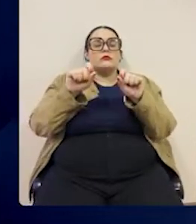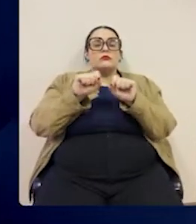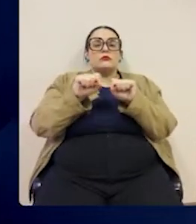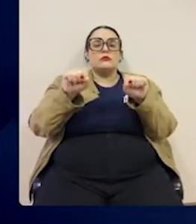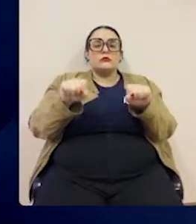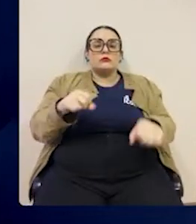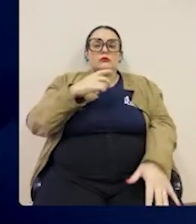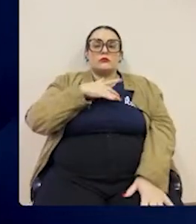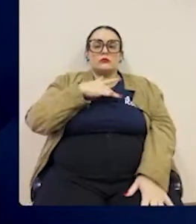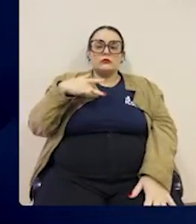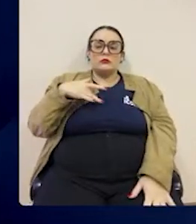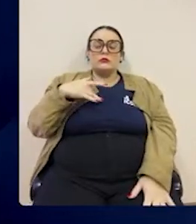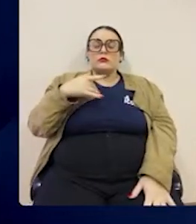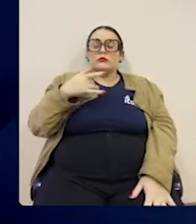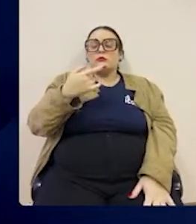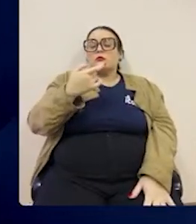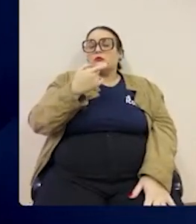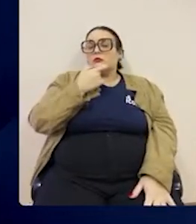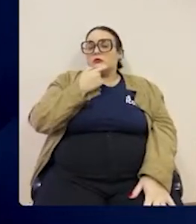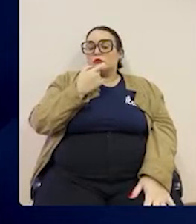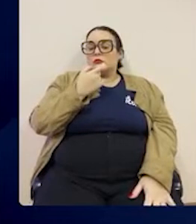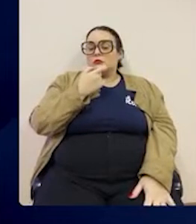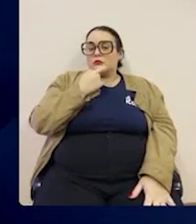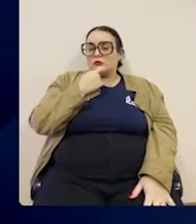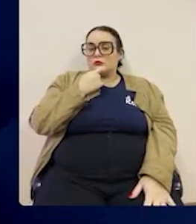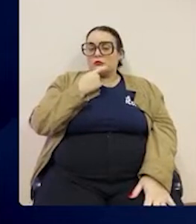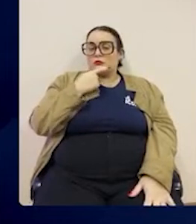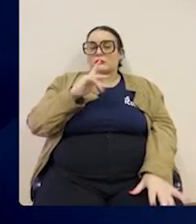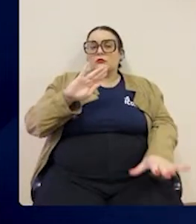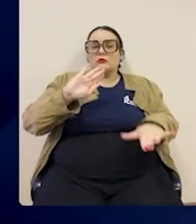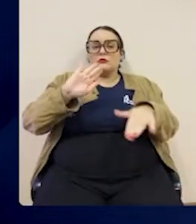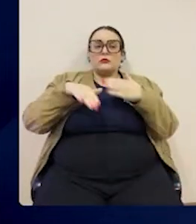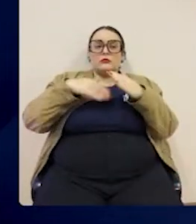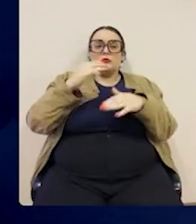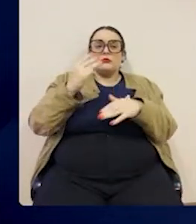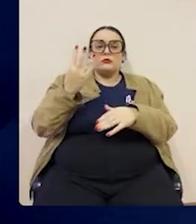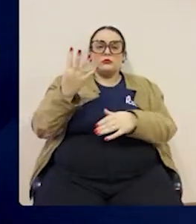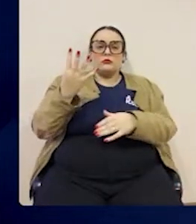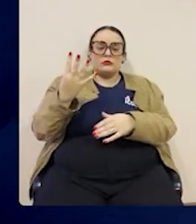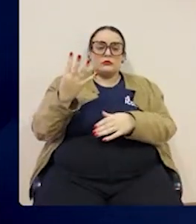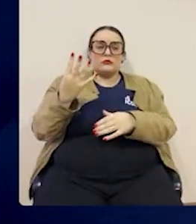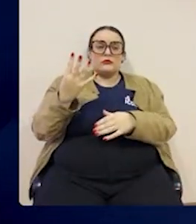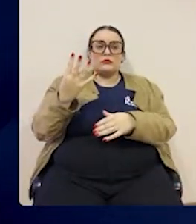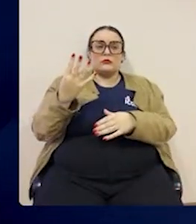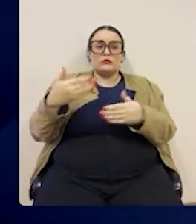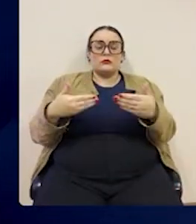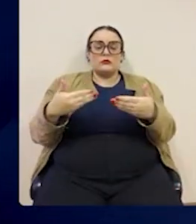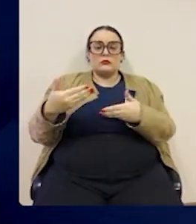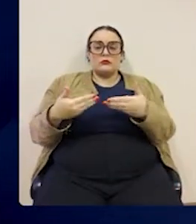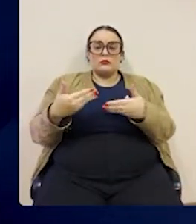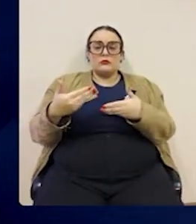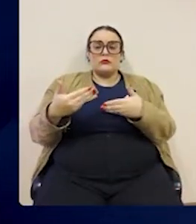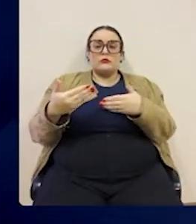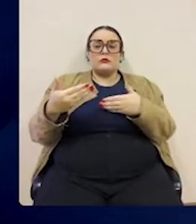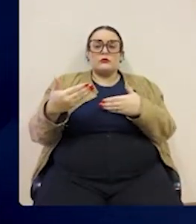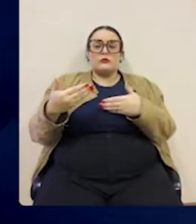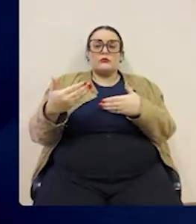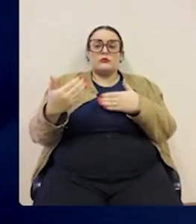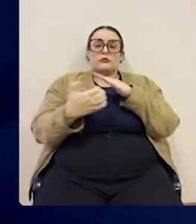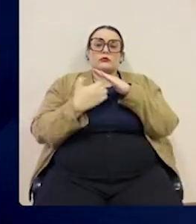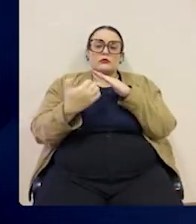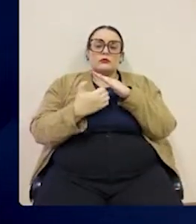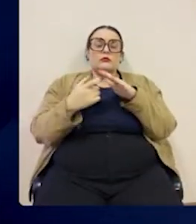ele foi um trabalho desenvolvido em 34 serviços que ofertavam, né, que ofereciam